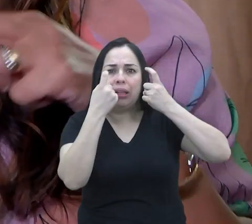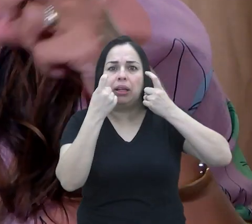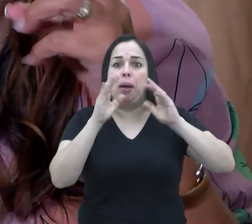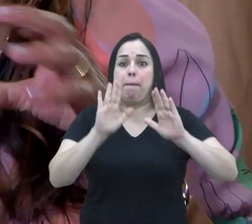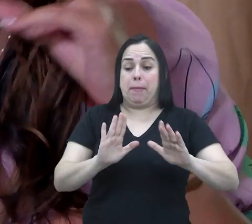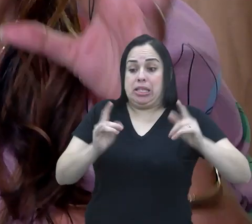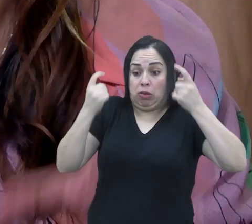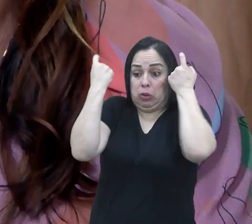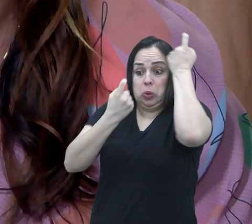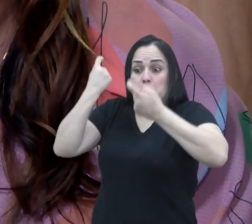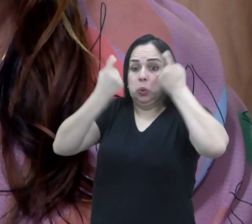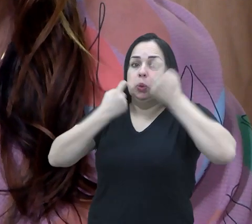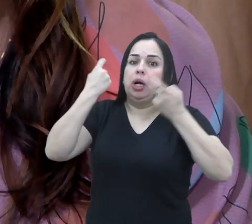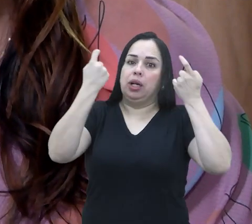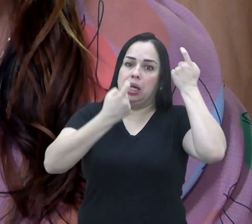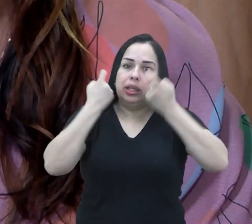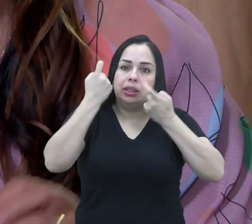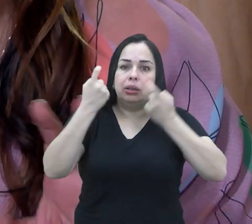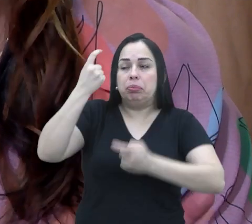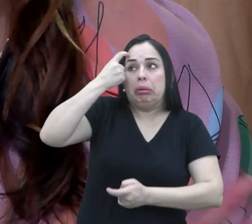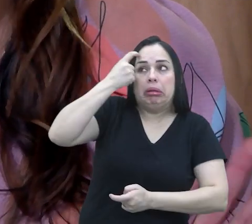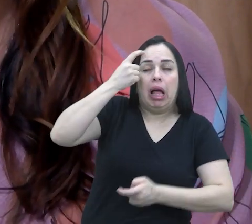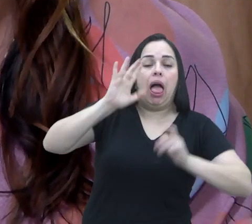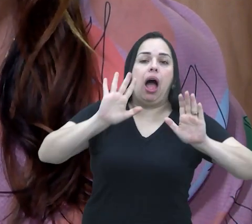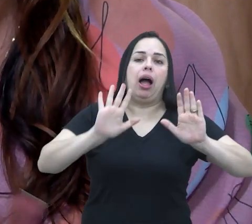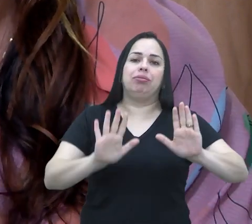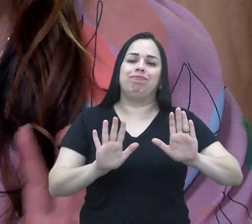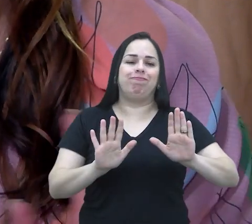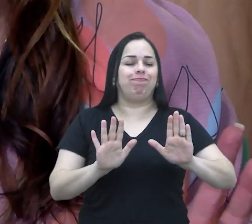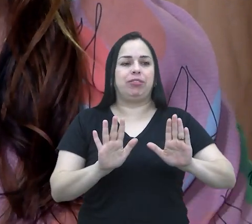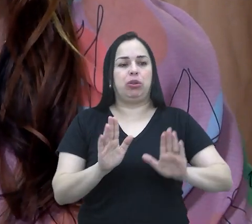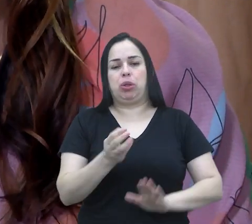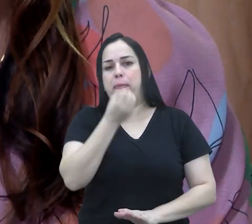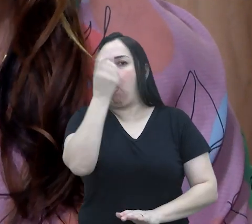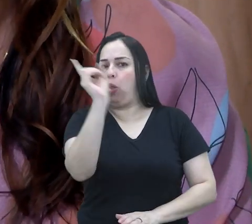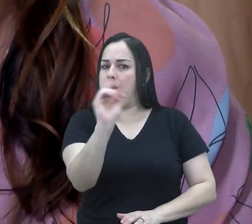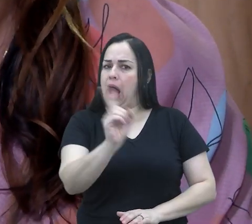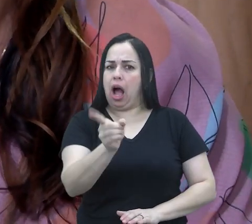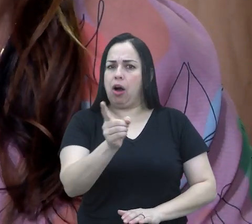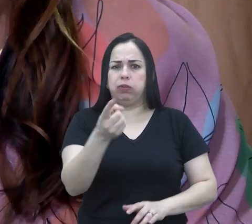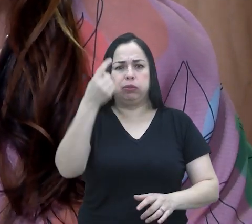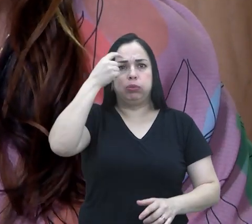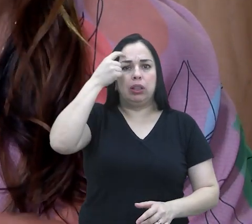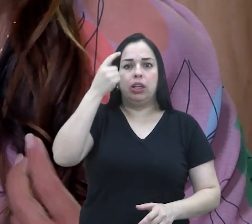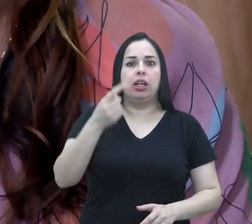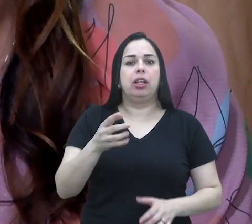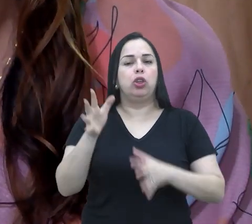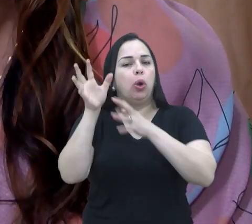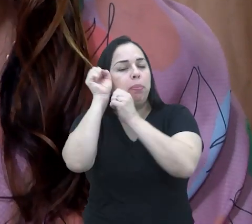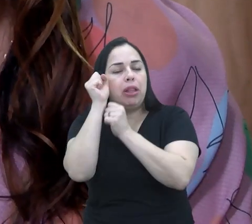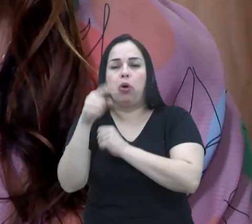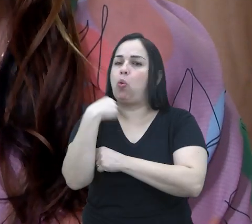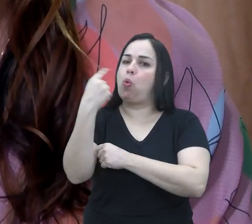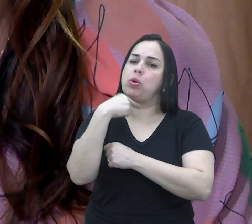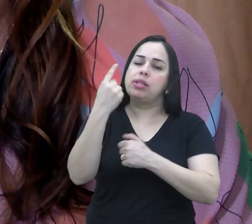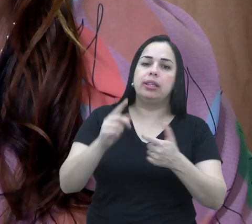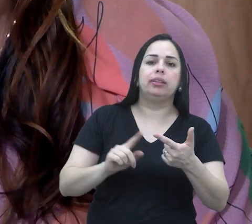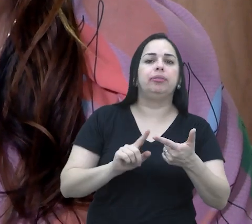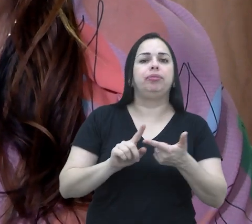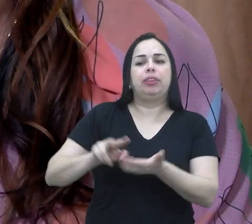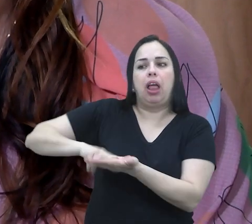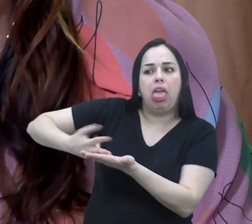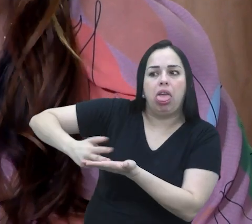muito, o foco era muito nisso, assim. Então eu vi, opa, pera, não tá legal isso, não conseguia dormir,